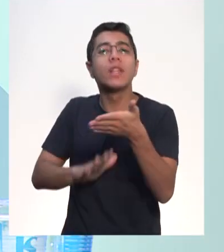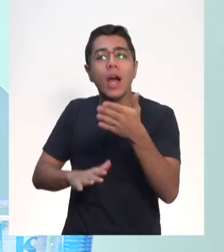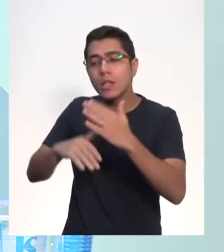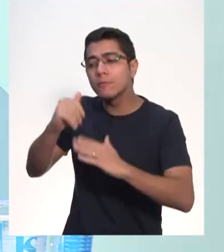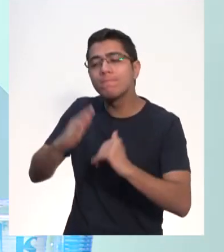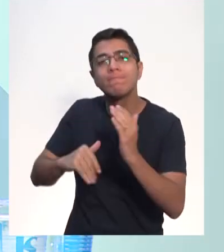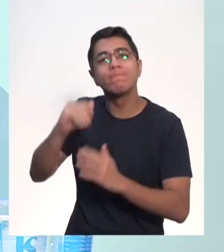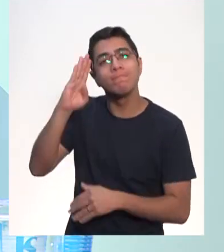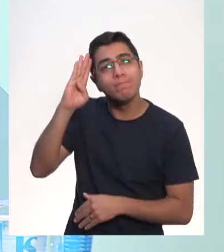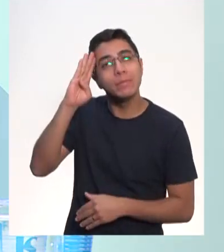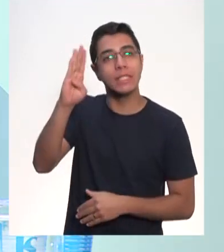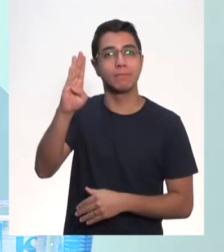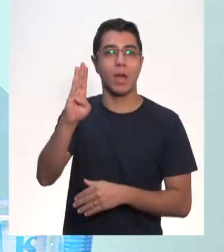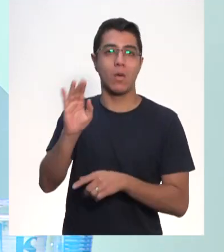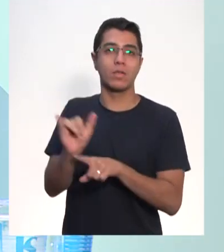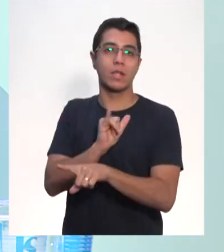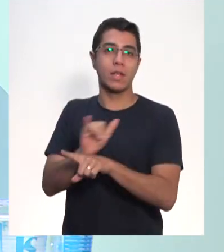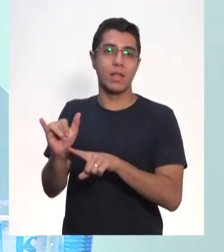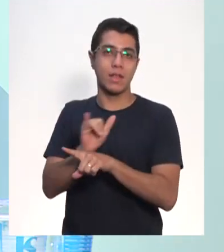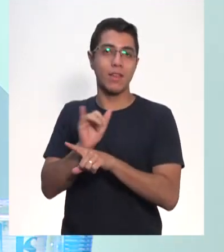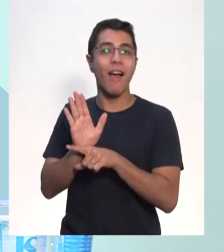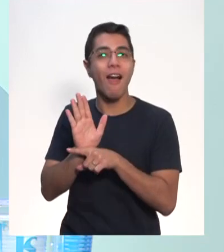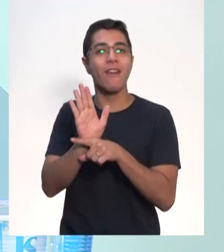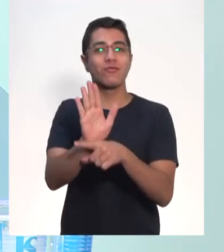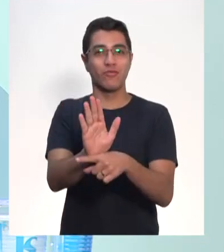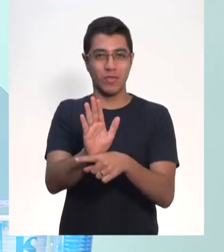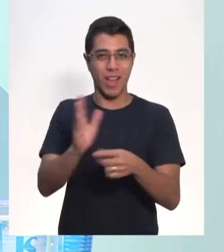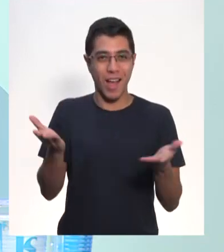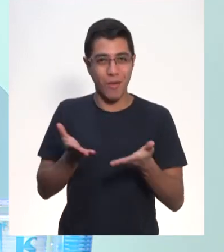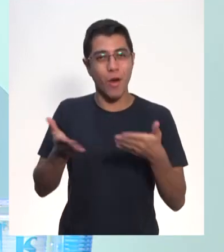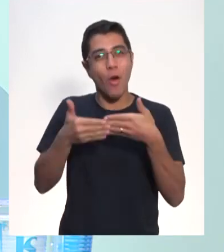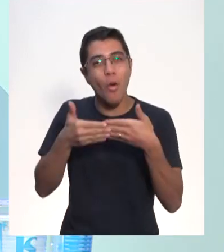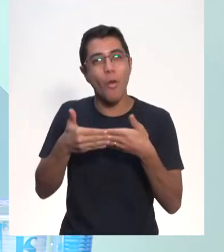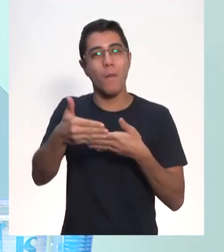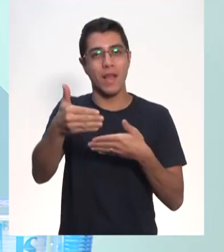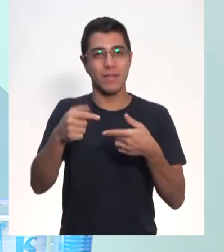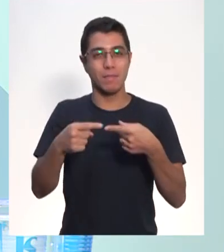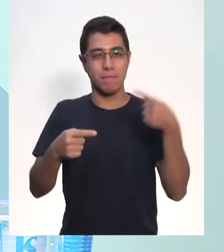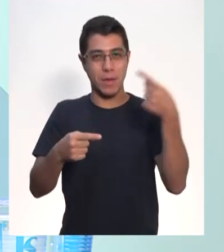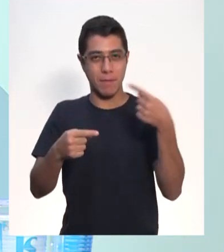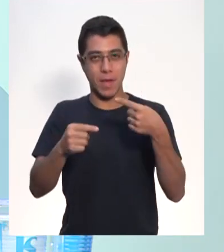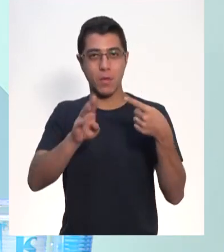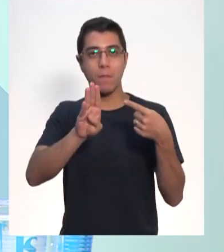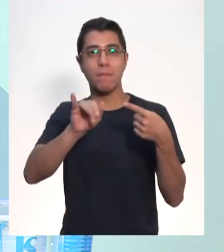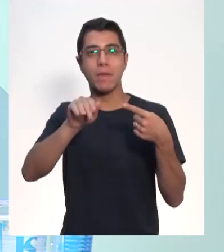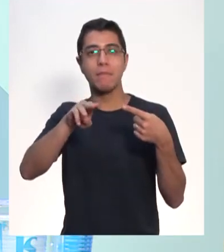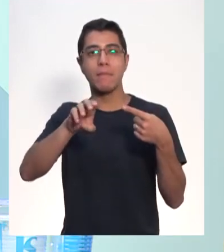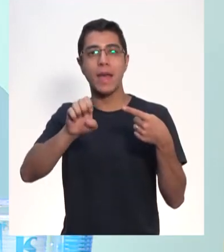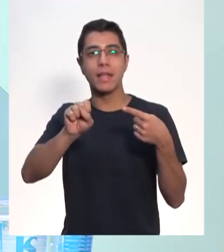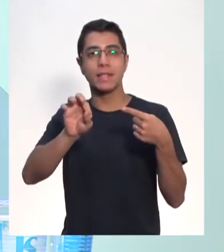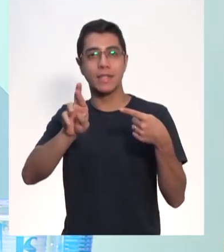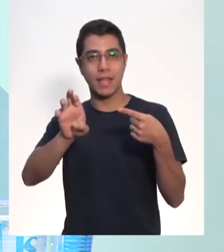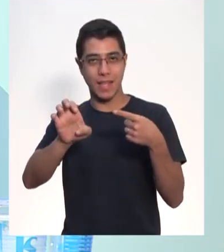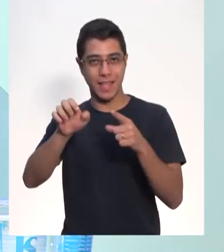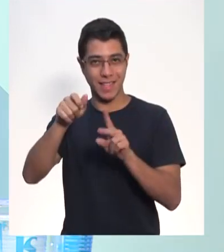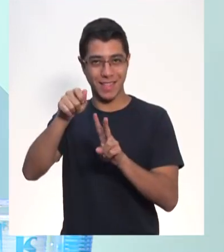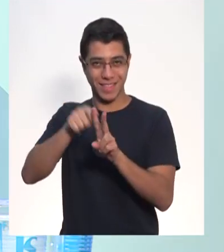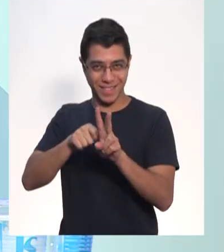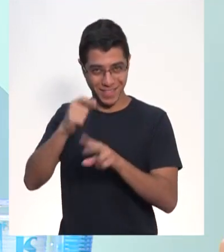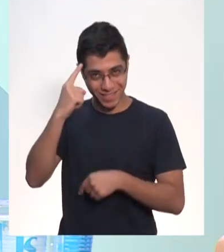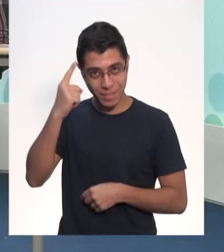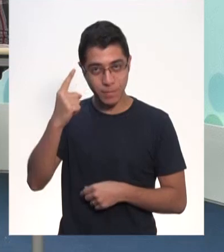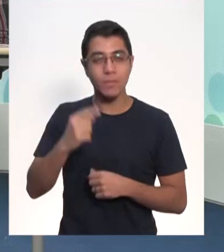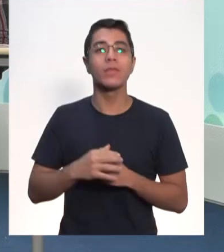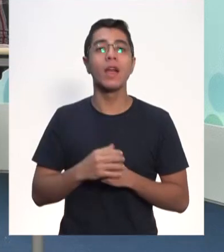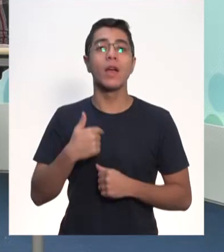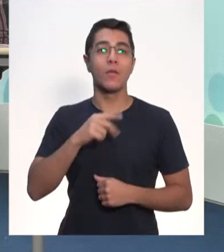desse primeiro bimestre. Então, eu vou falar mais um pouquinho aí sobre as pautas do AVEFAP e depois eu vou passar a palavra aqui para os